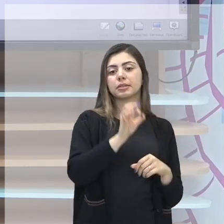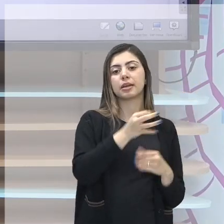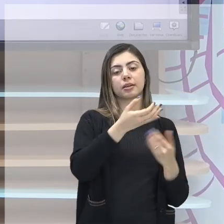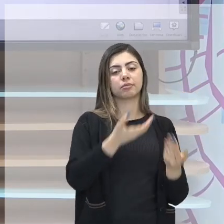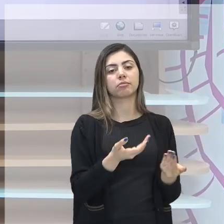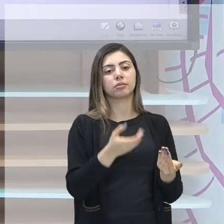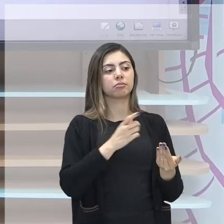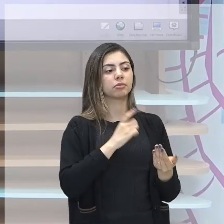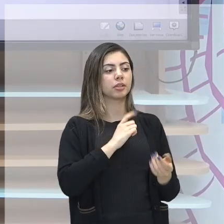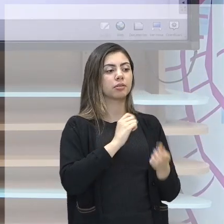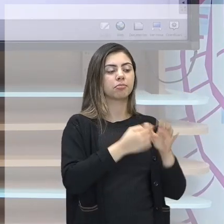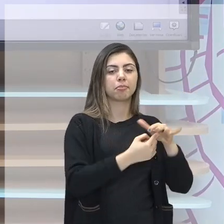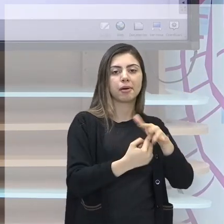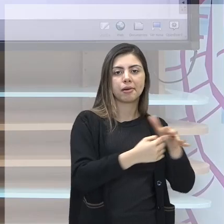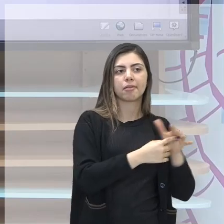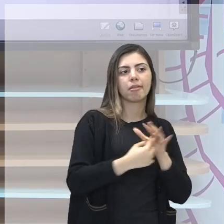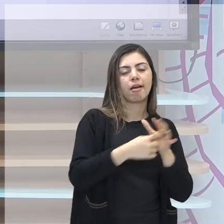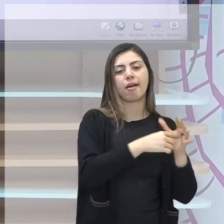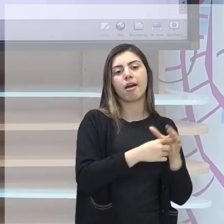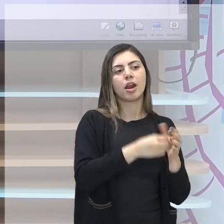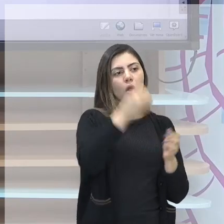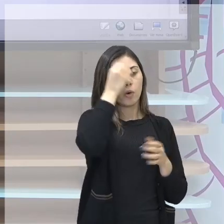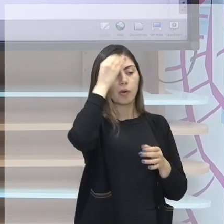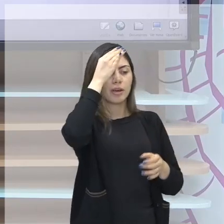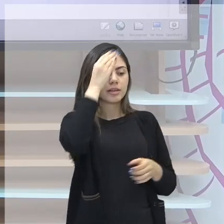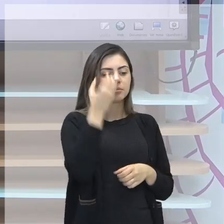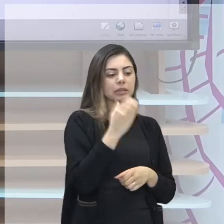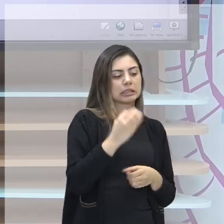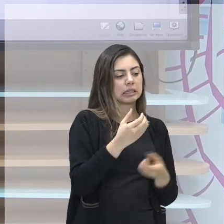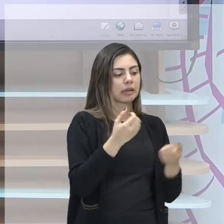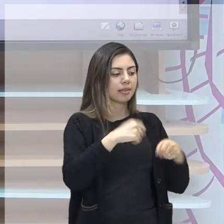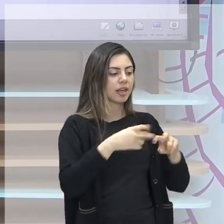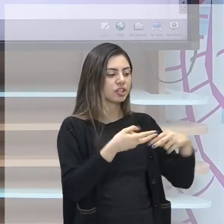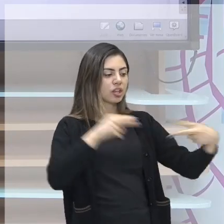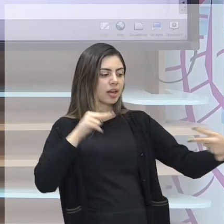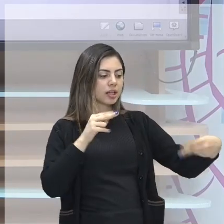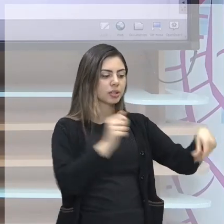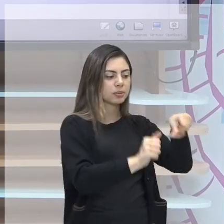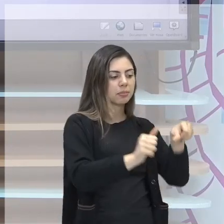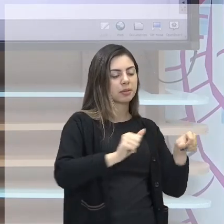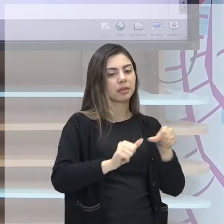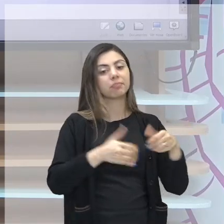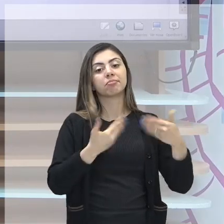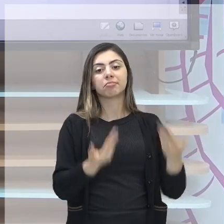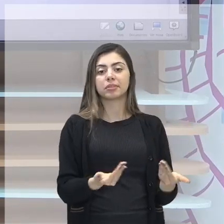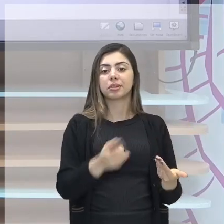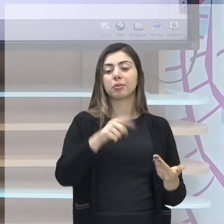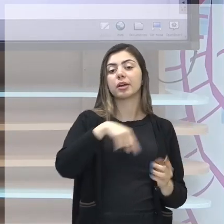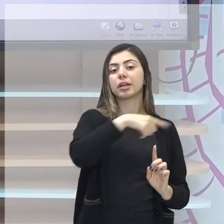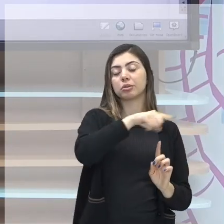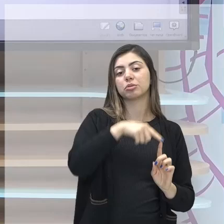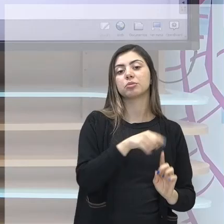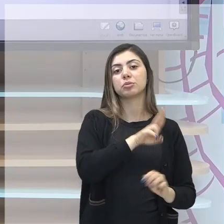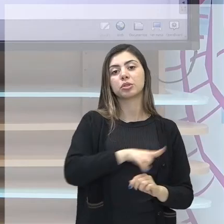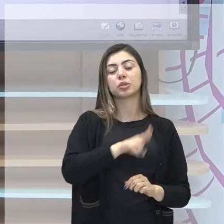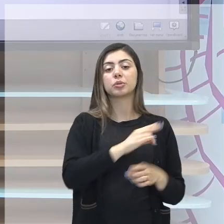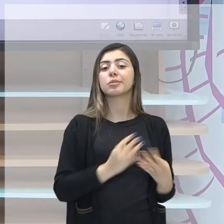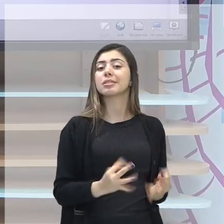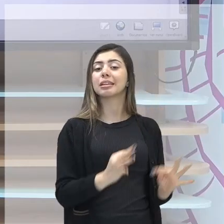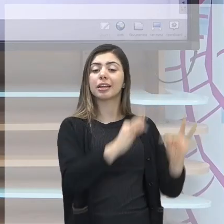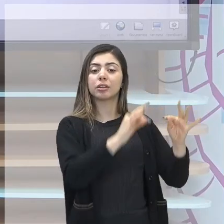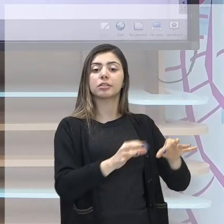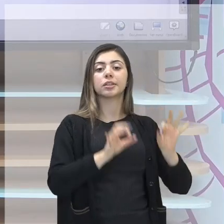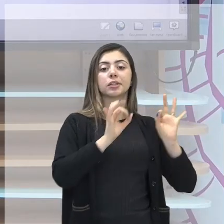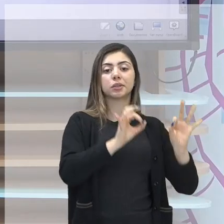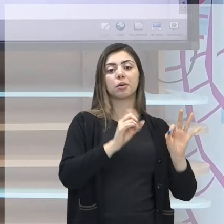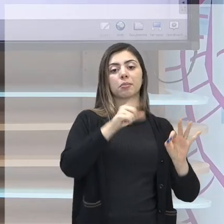exemplo, conhecimento científico, sementes modificadas geneticamente. Então a gente diz que essa agricultura e pecuária que utiliza muita tecnologia, ela